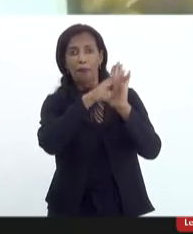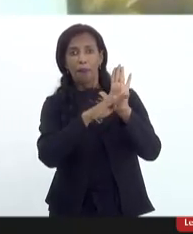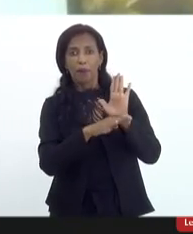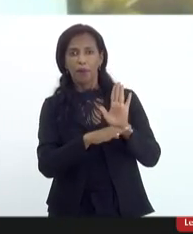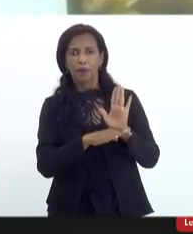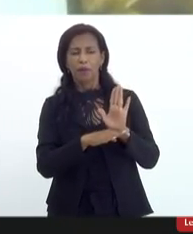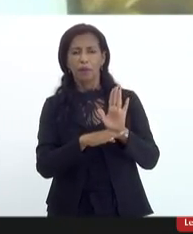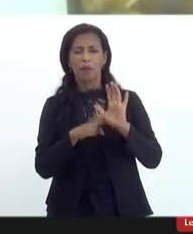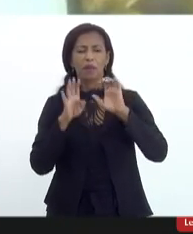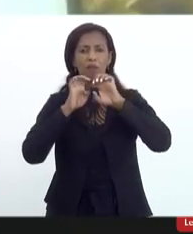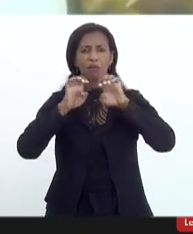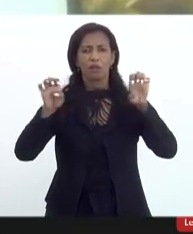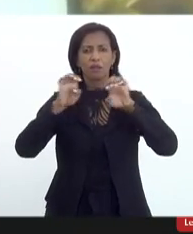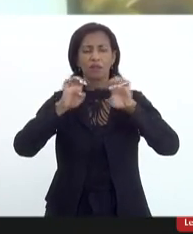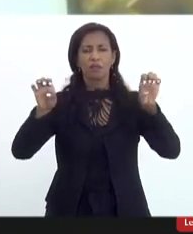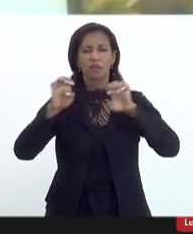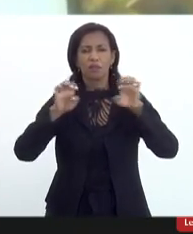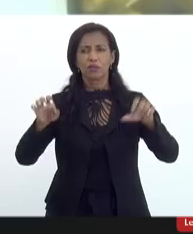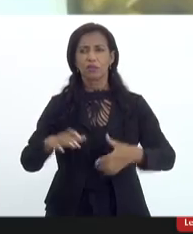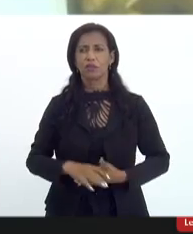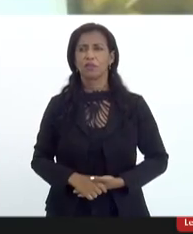evangélicos,